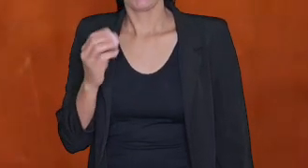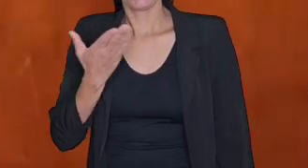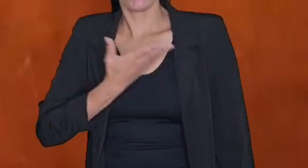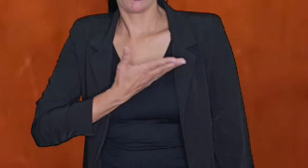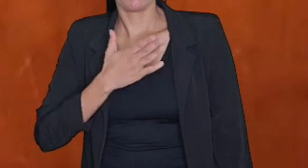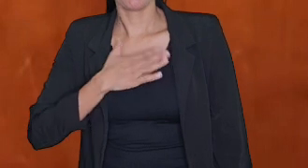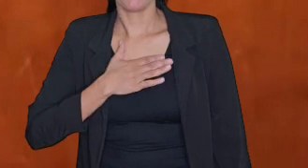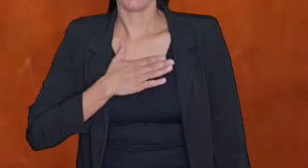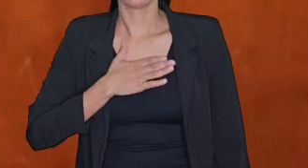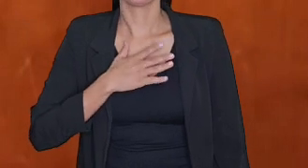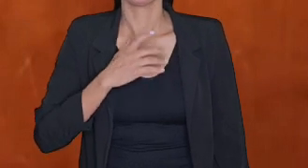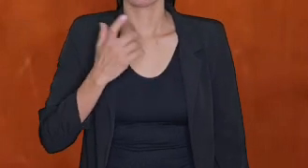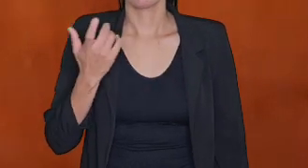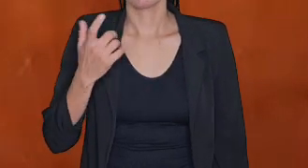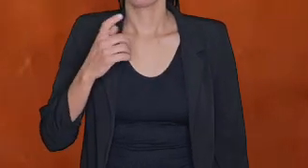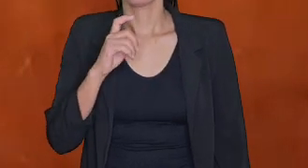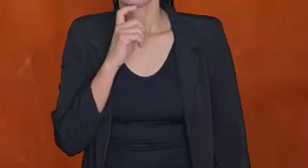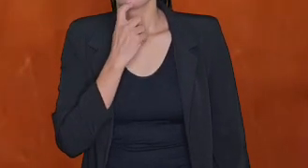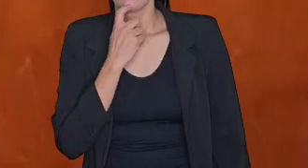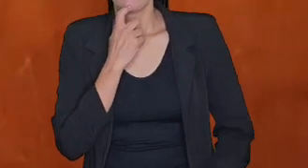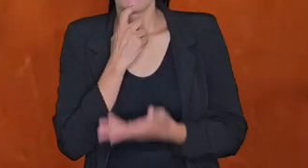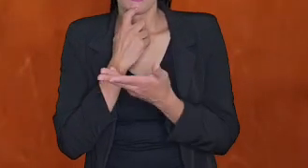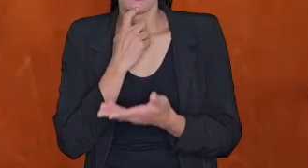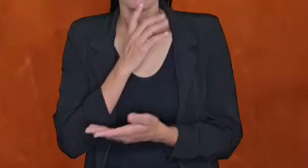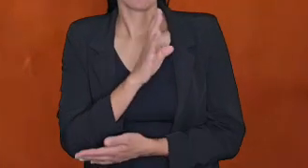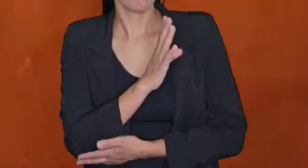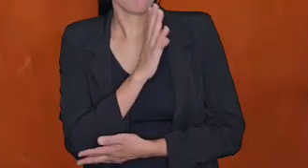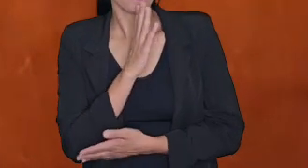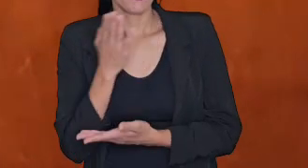pergunta foi o Sandro, é colega meu de Campinas, então... Um